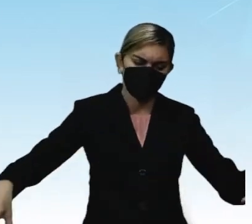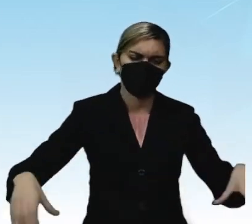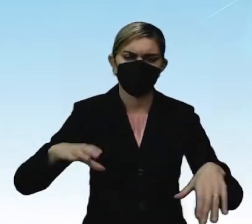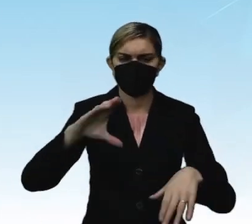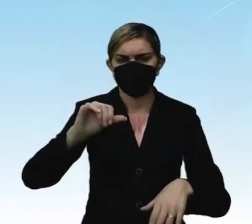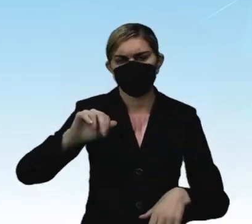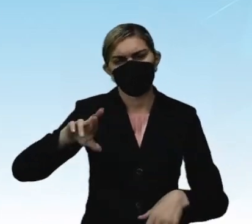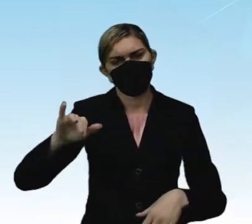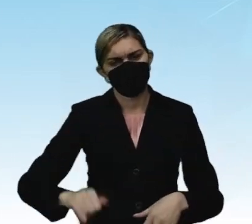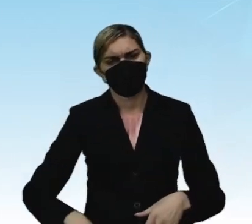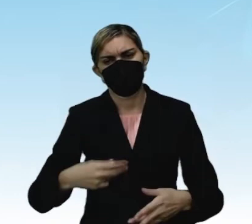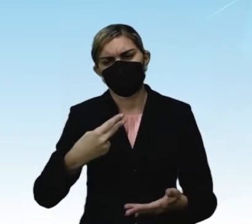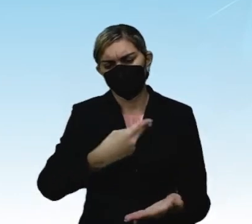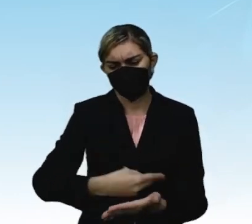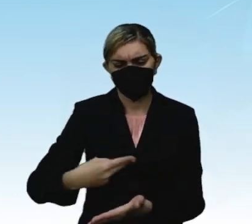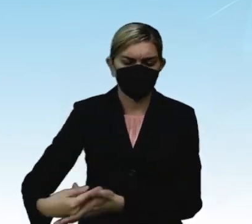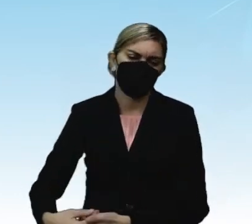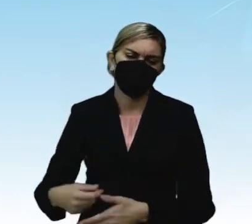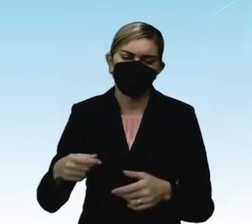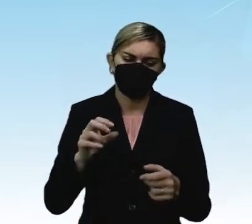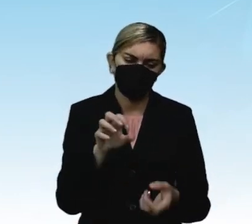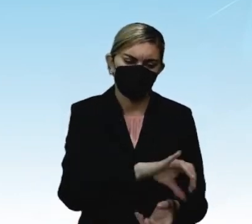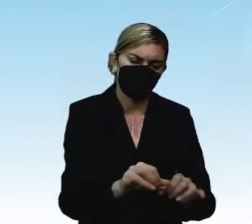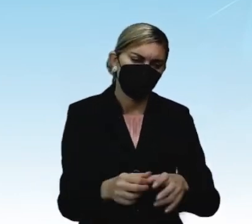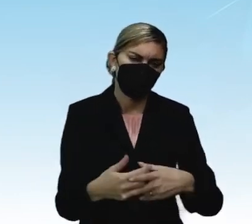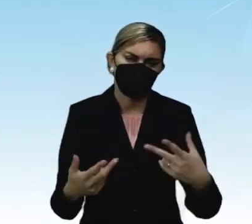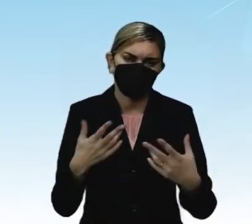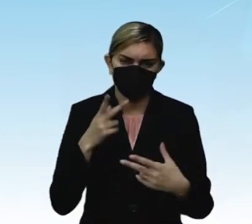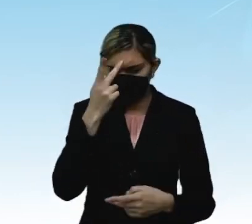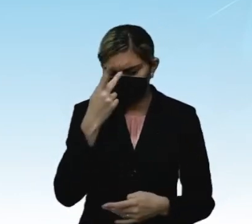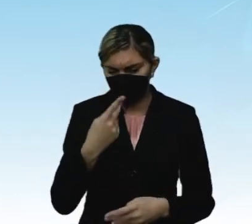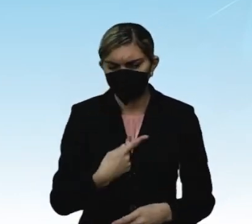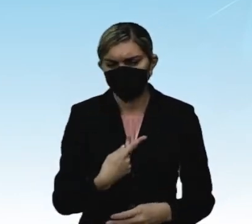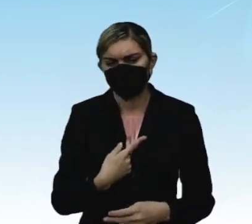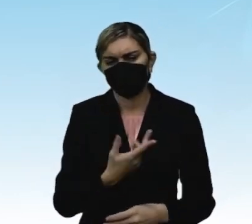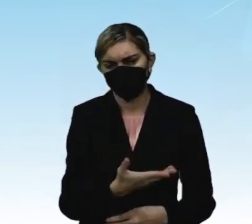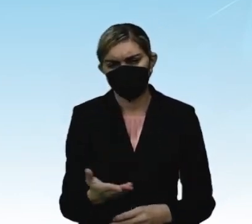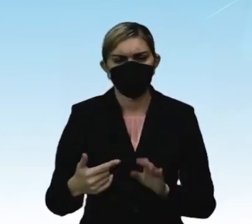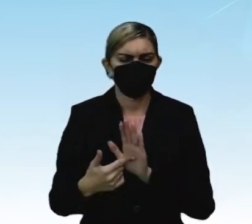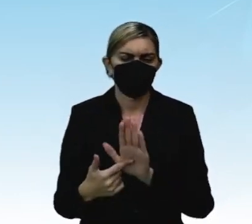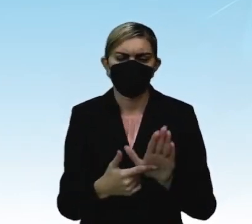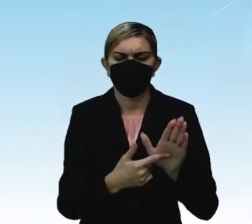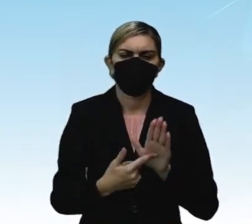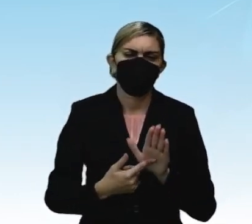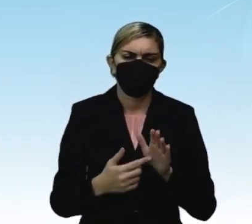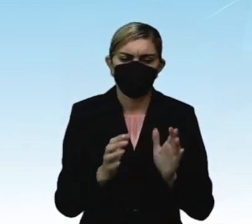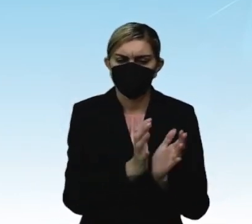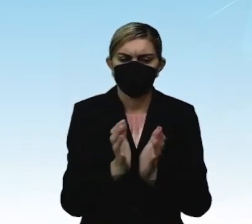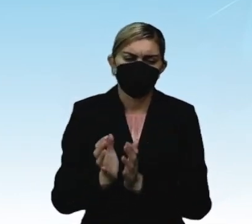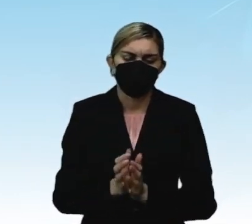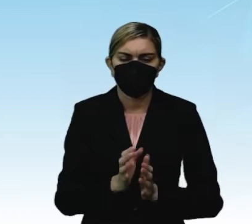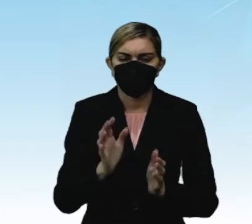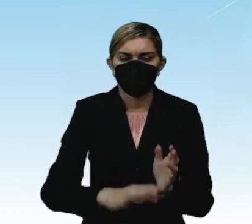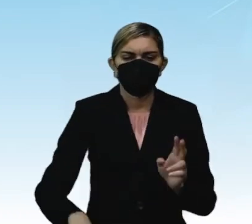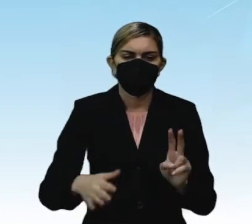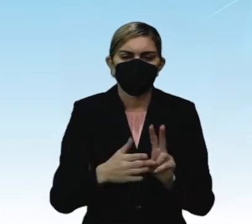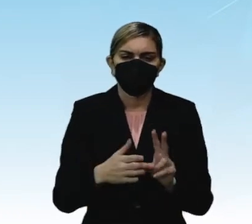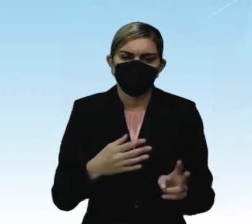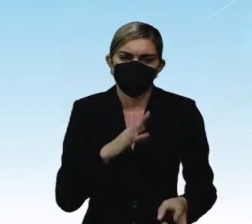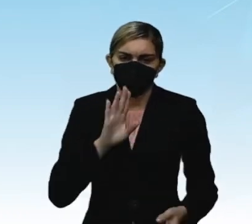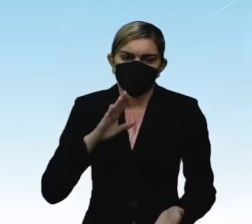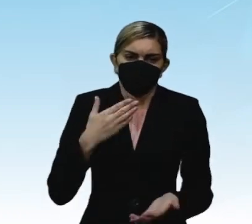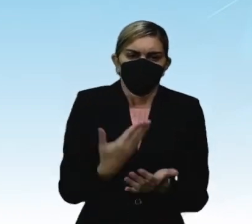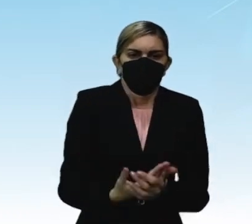onde além de cadáver ficavam seus objetos pessoais. Isso demonstra que certas tribos acreditavam na vida após a